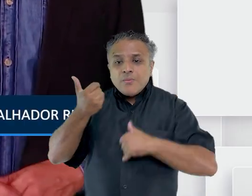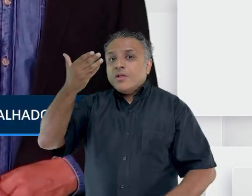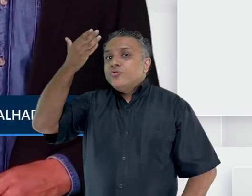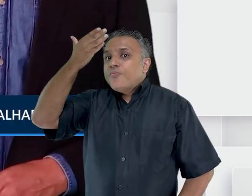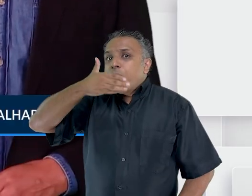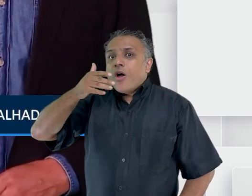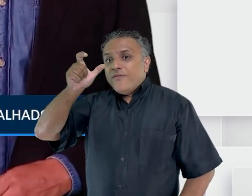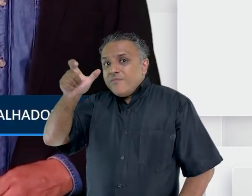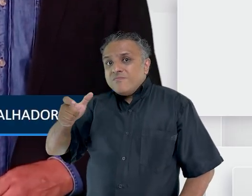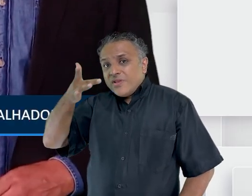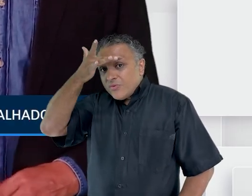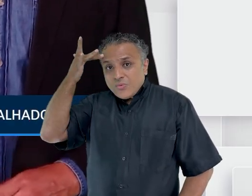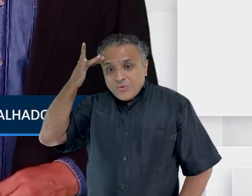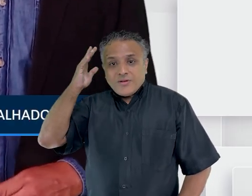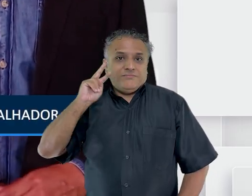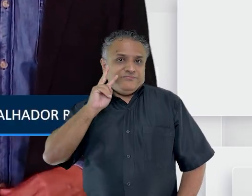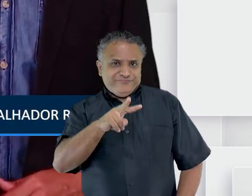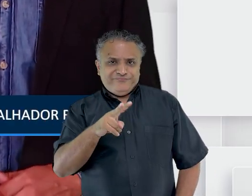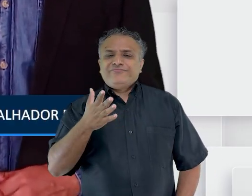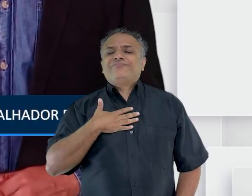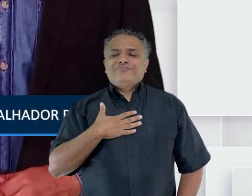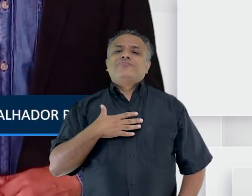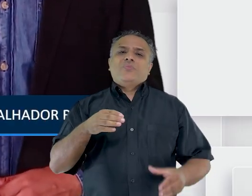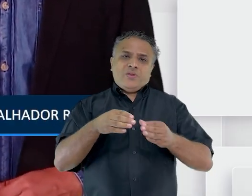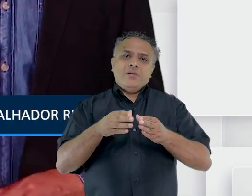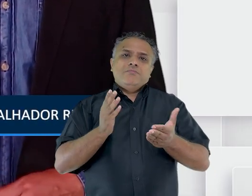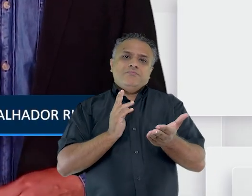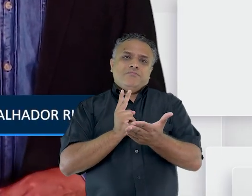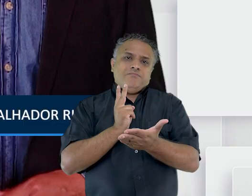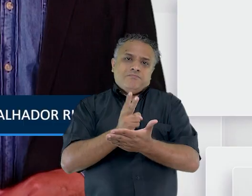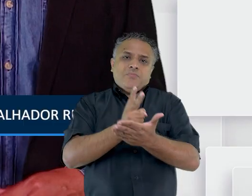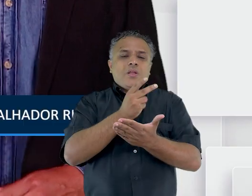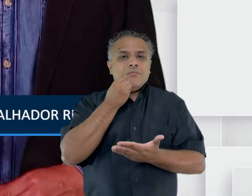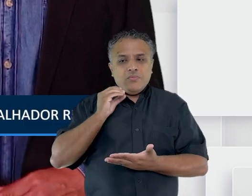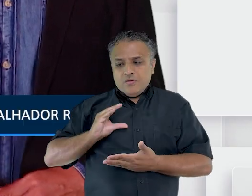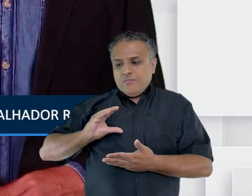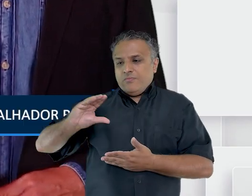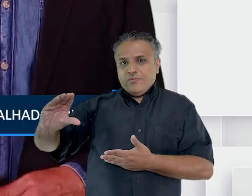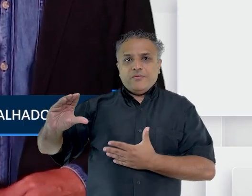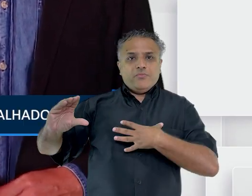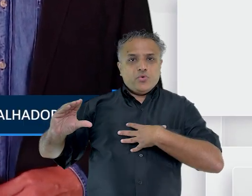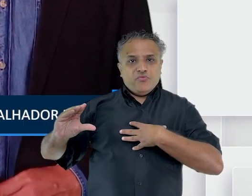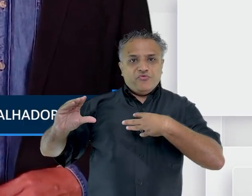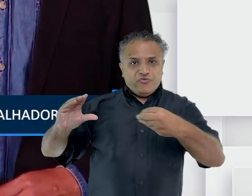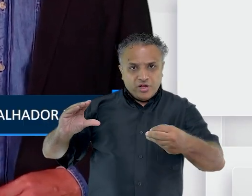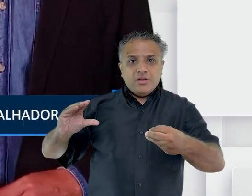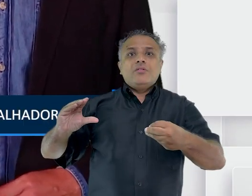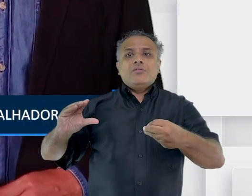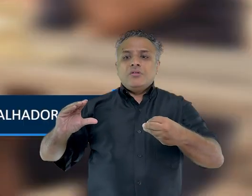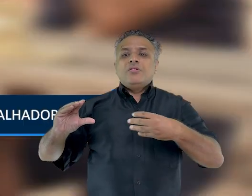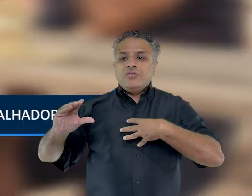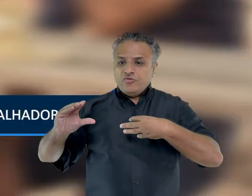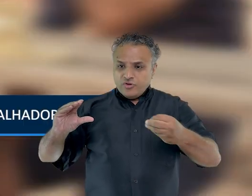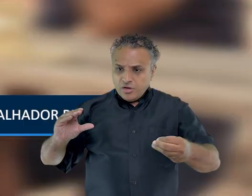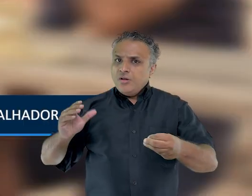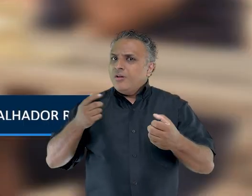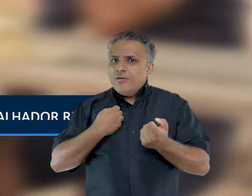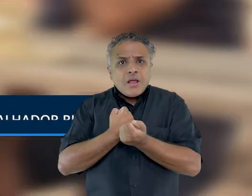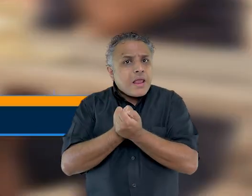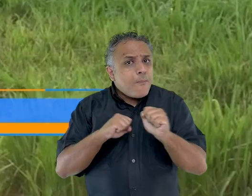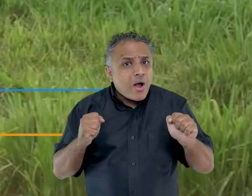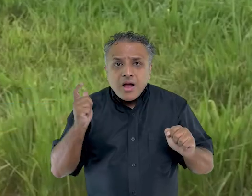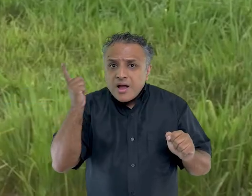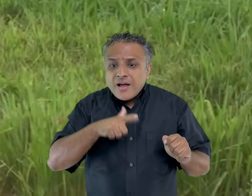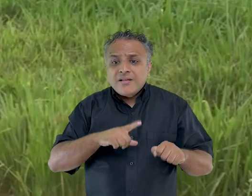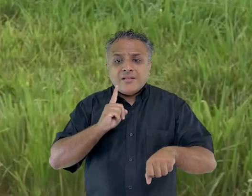Sendo assim, o colegiado da 2ª turma resolveu manter o benefício para o filho, que comprovou ser absolutamente incapaz na